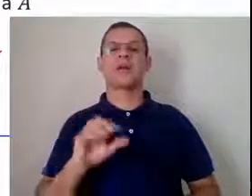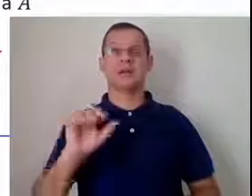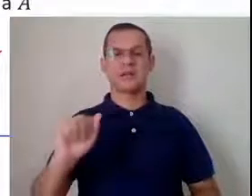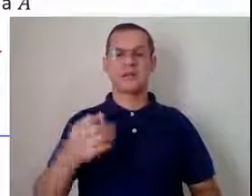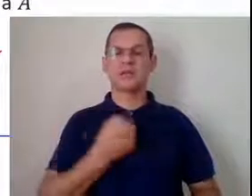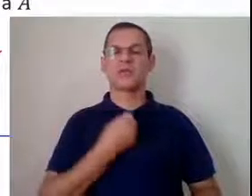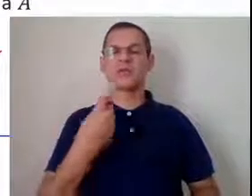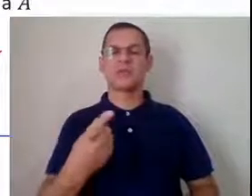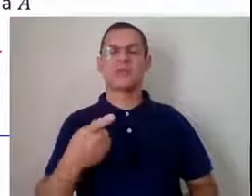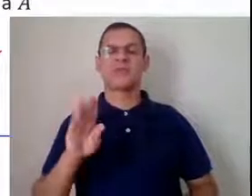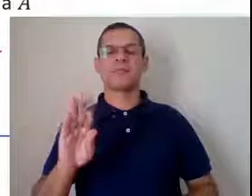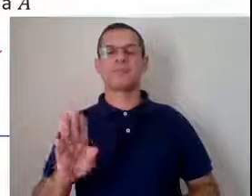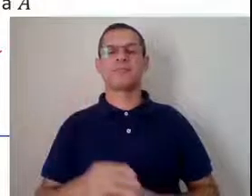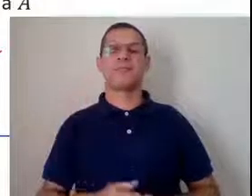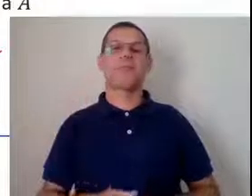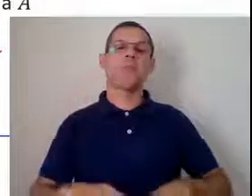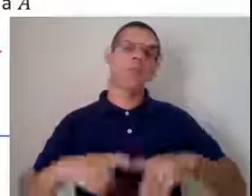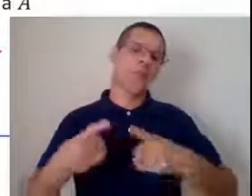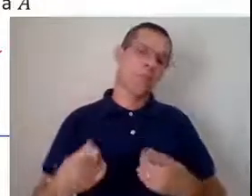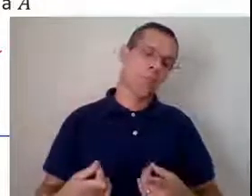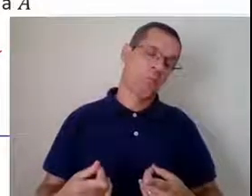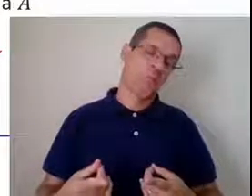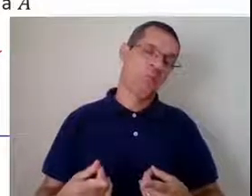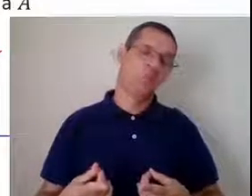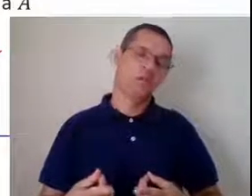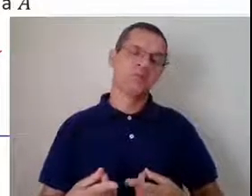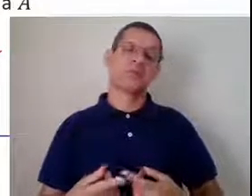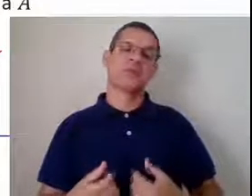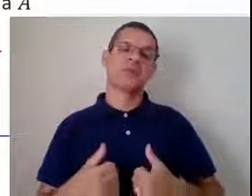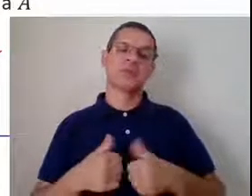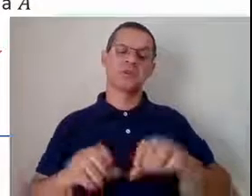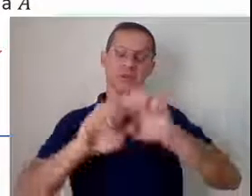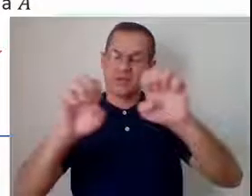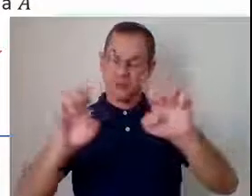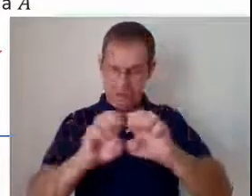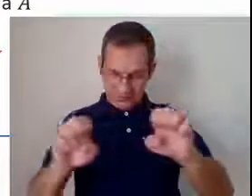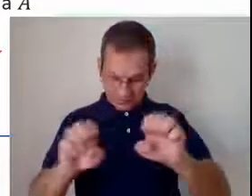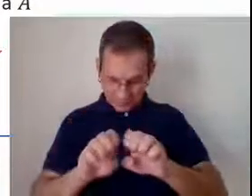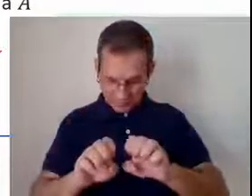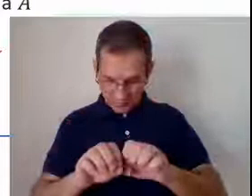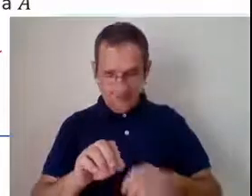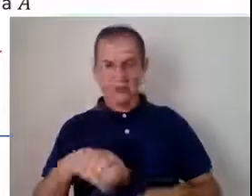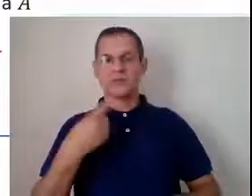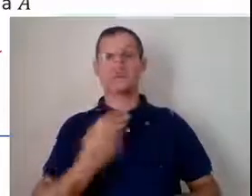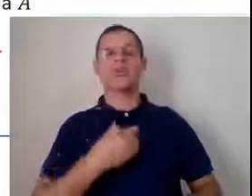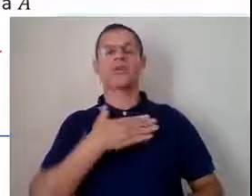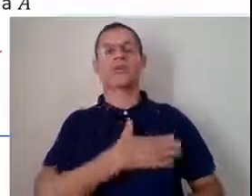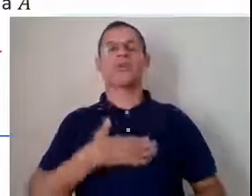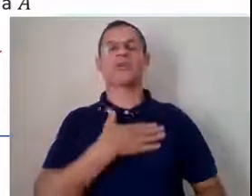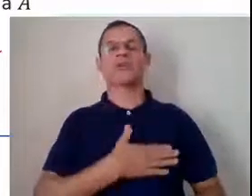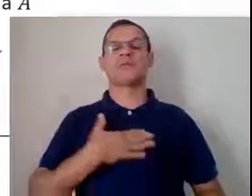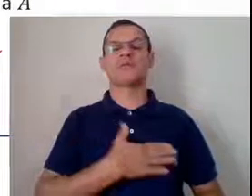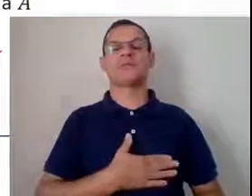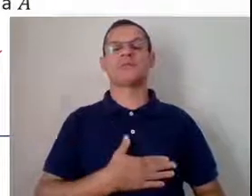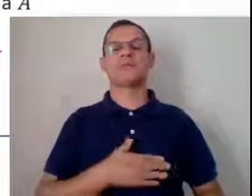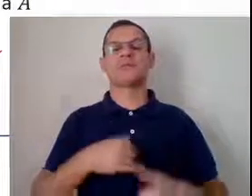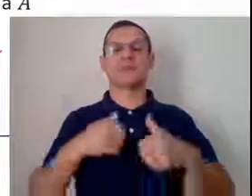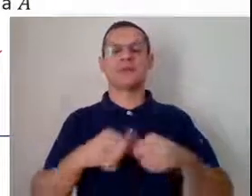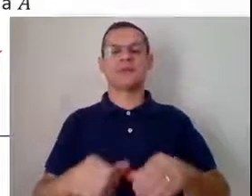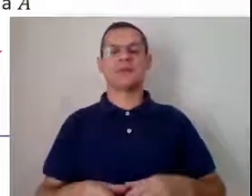e o número 1 em B. Mas não configurou aí o que nós gostaríamos